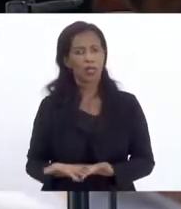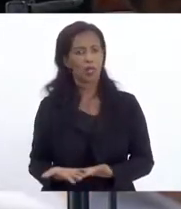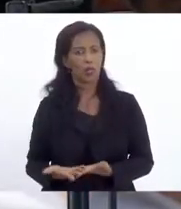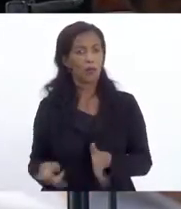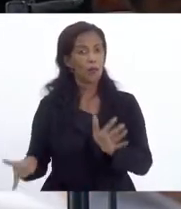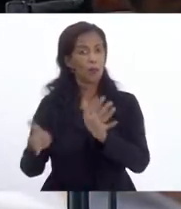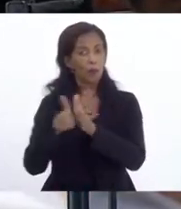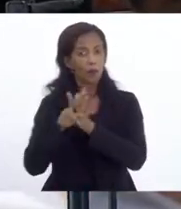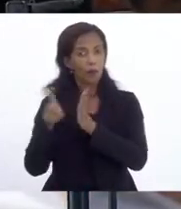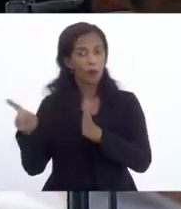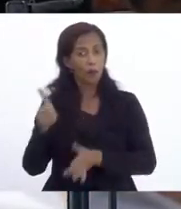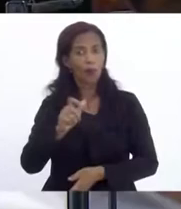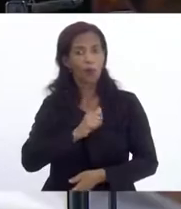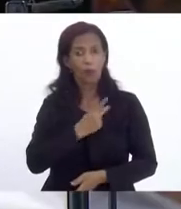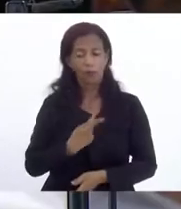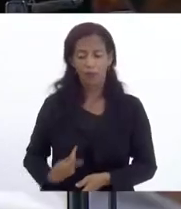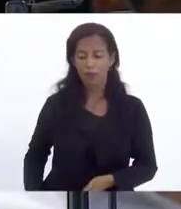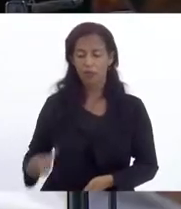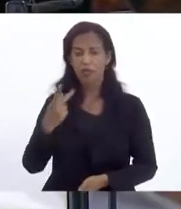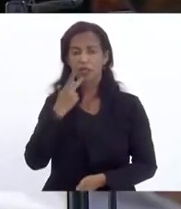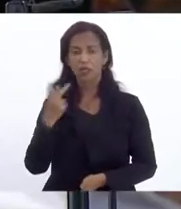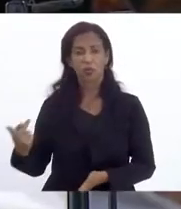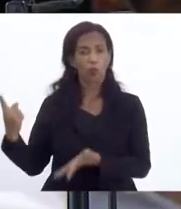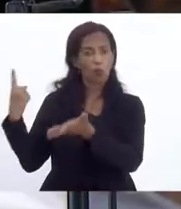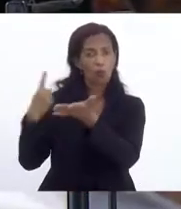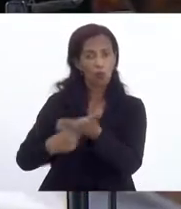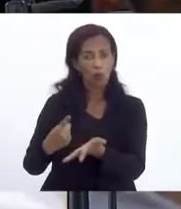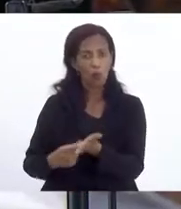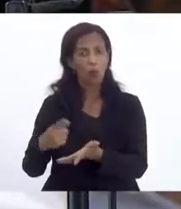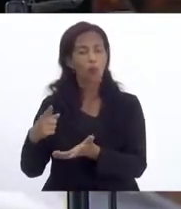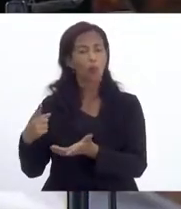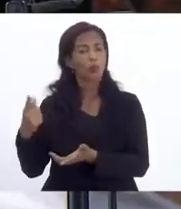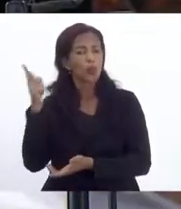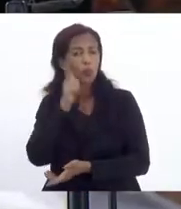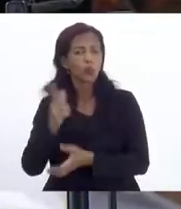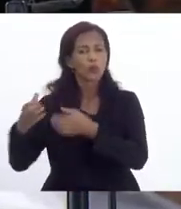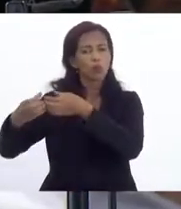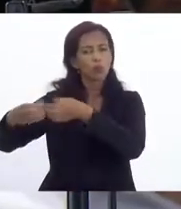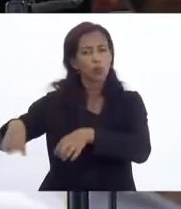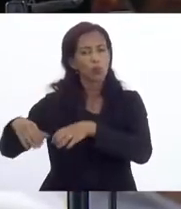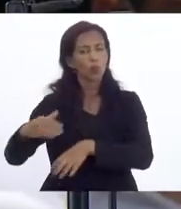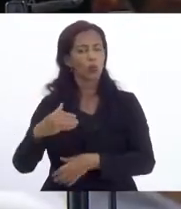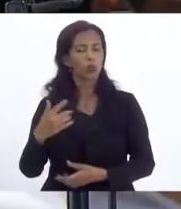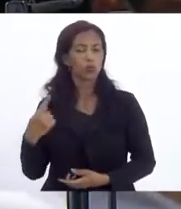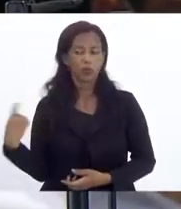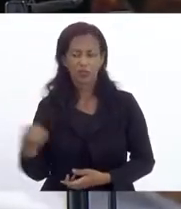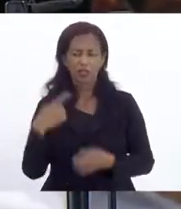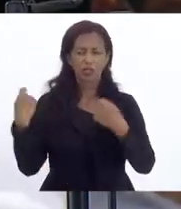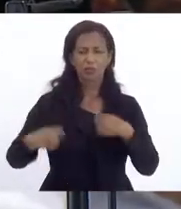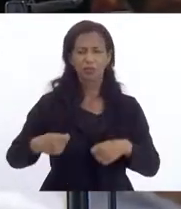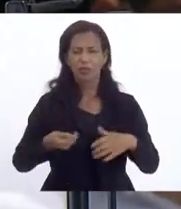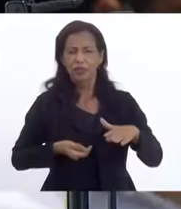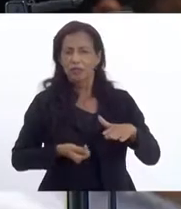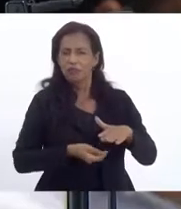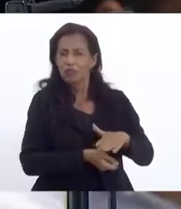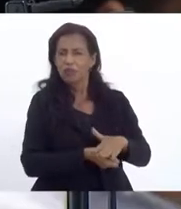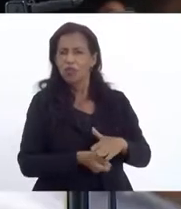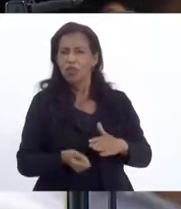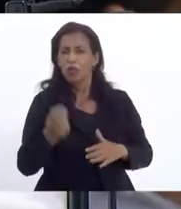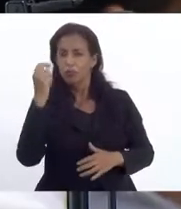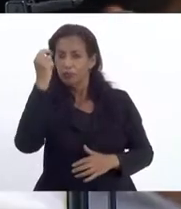presidente Adécio Ciliano conseguiu que no acordo de recuperação fiscal possam haver concursos públicos, e a gente precisa usar esse fundo com